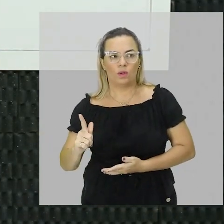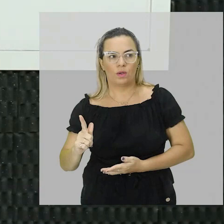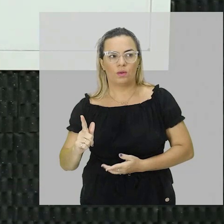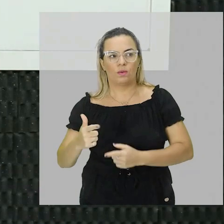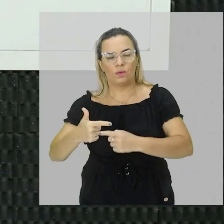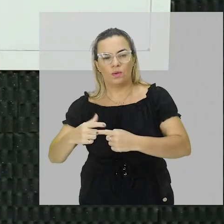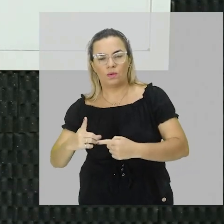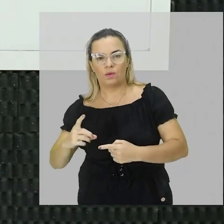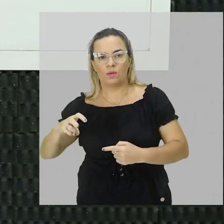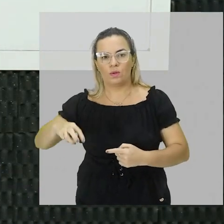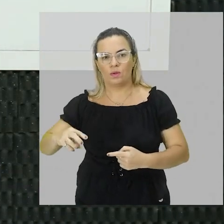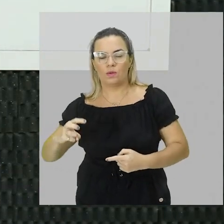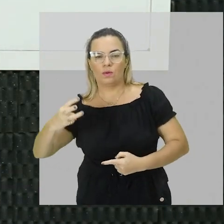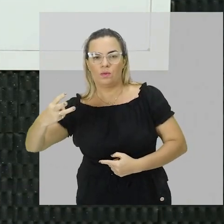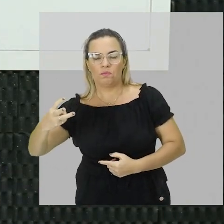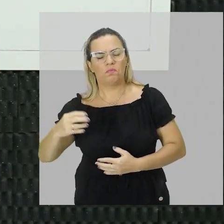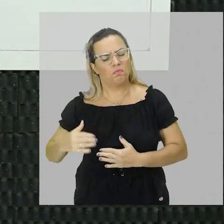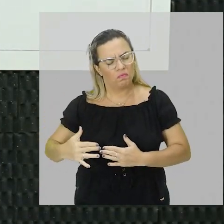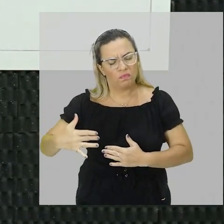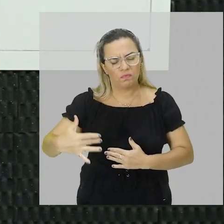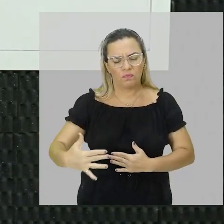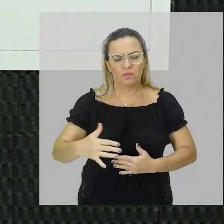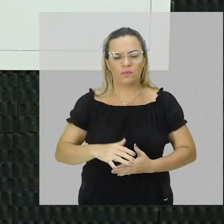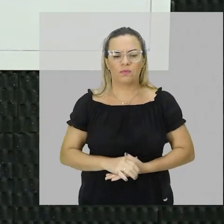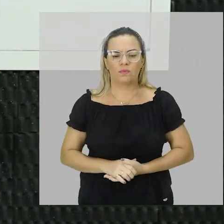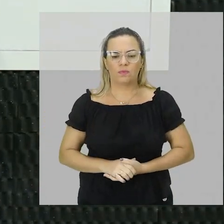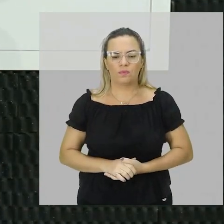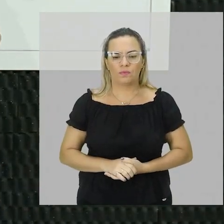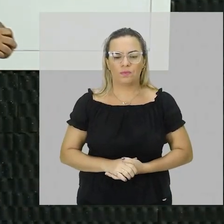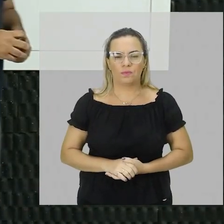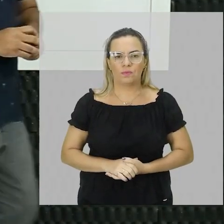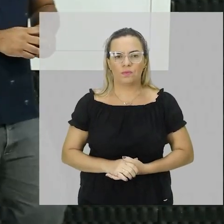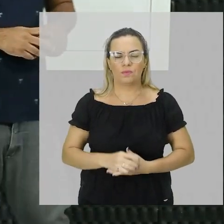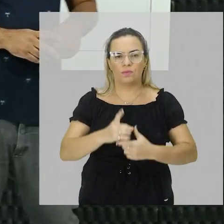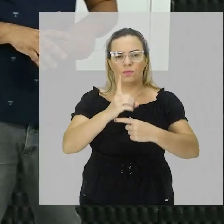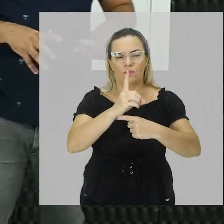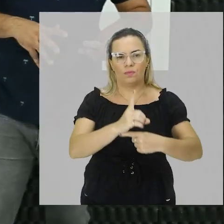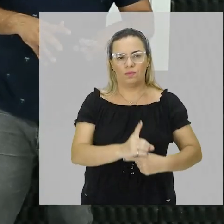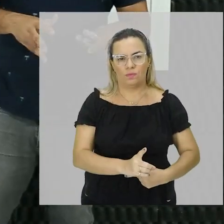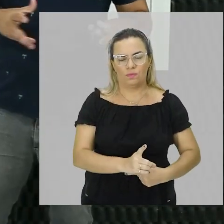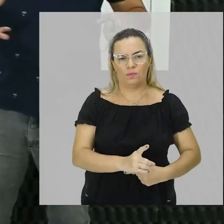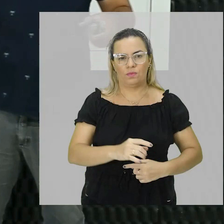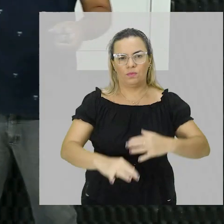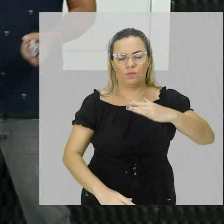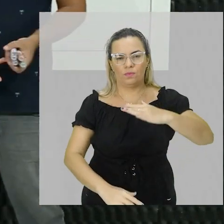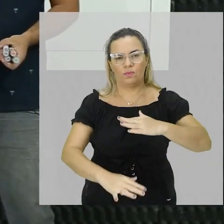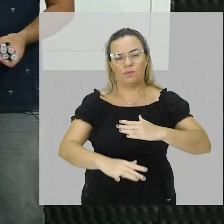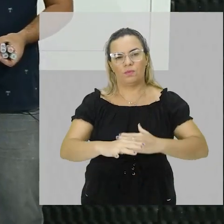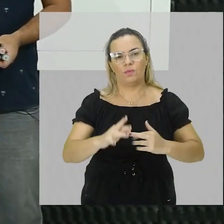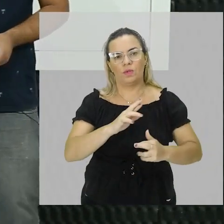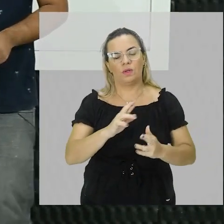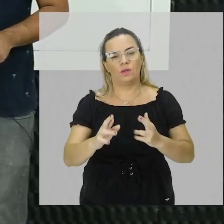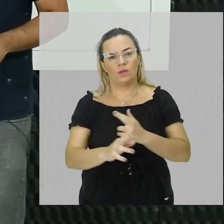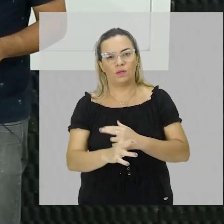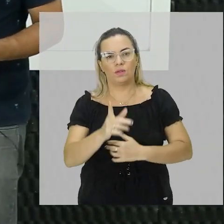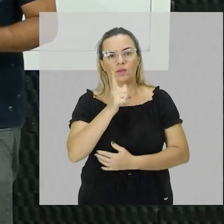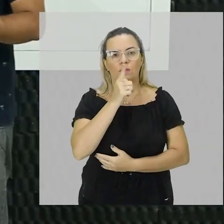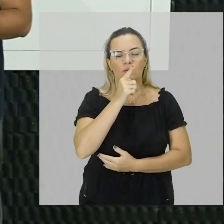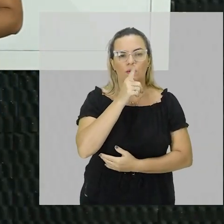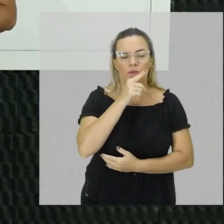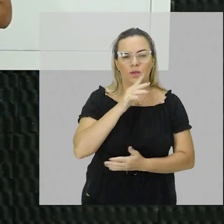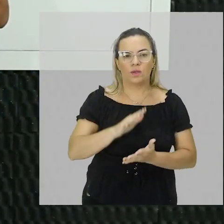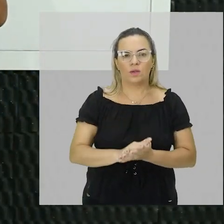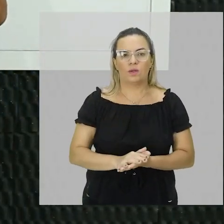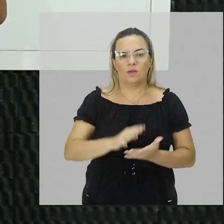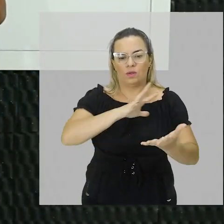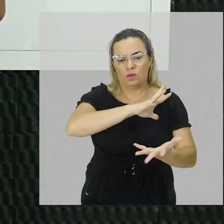né? 1 quilograma por litro e por aí vai. Tá certo? Então essa é a densidade média, né? Densidade relativa média da água. Ou seja, o